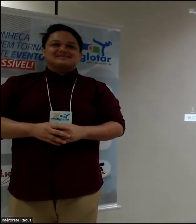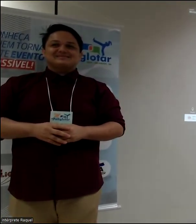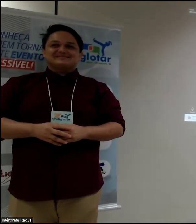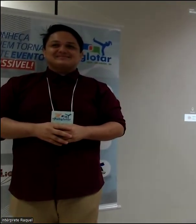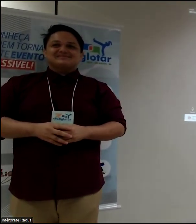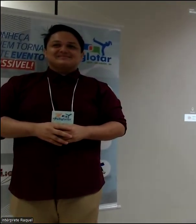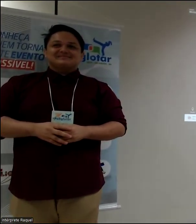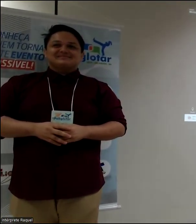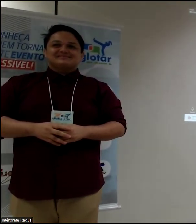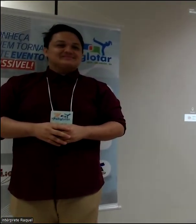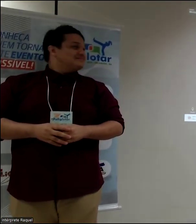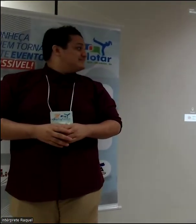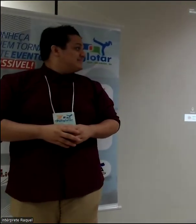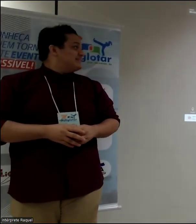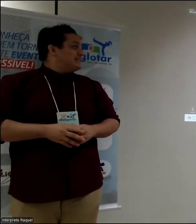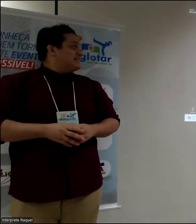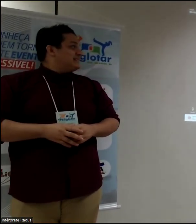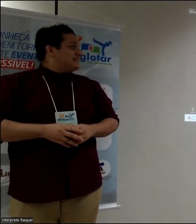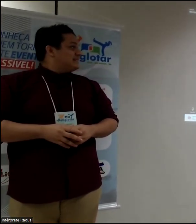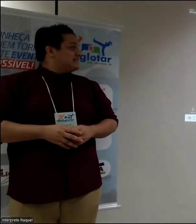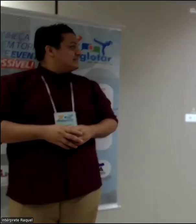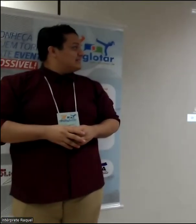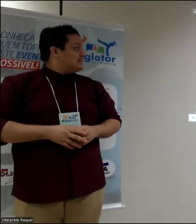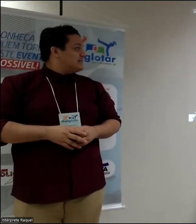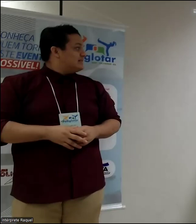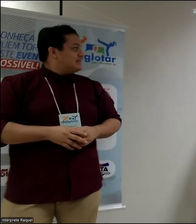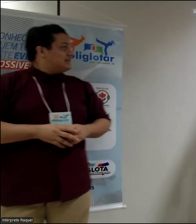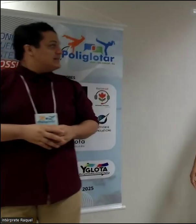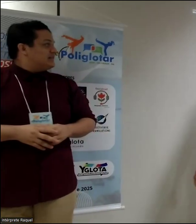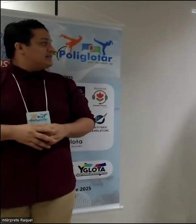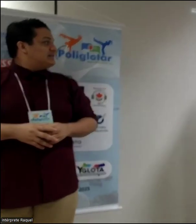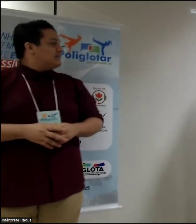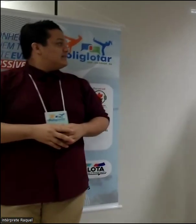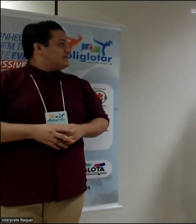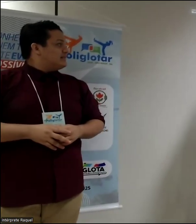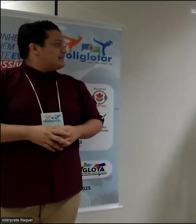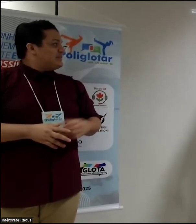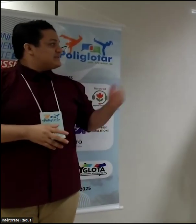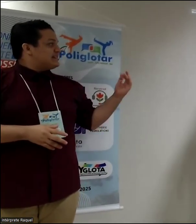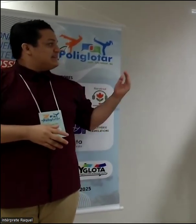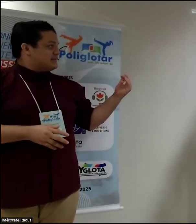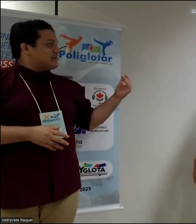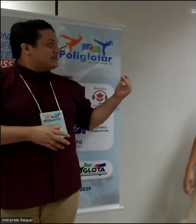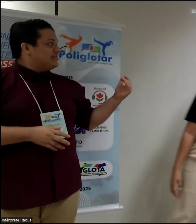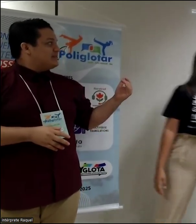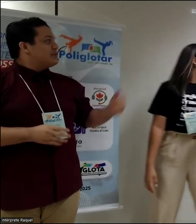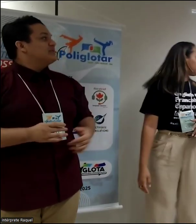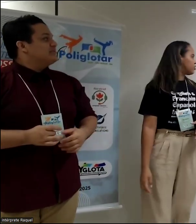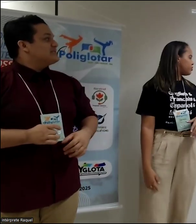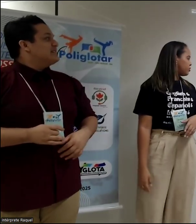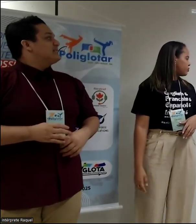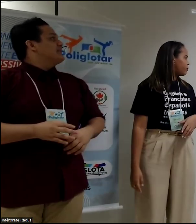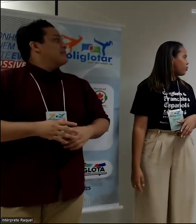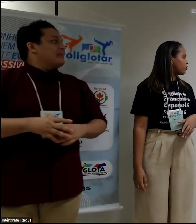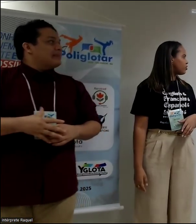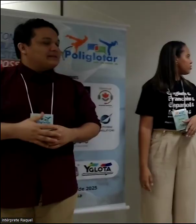Pode ficar mais. Pode ficar do lado dele, do lado dele, do lado dele. Do lado dele. Do lado dele. Pode ficar do lado dele, mais perto dele. Pronto,